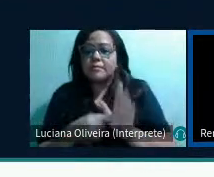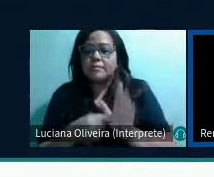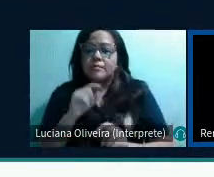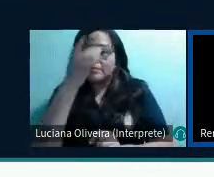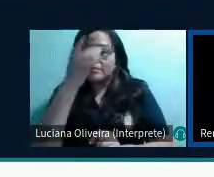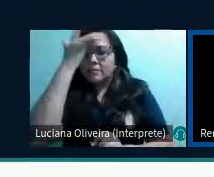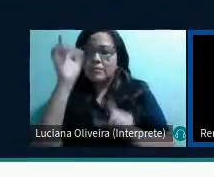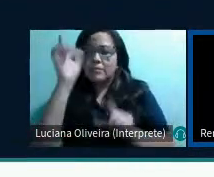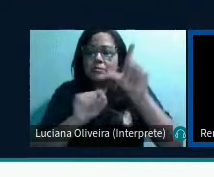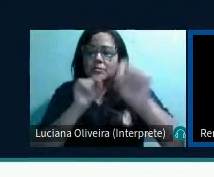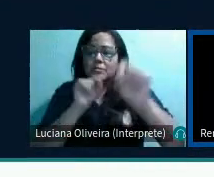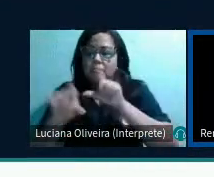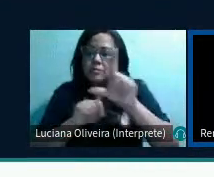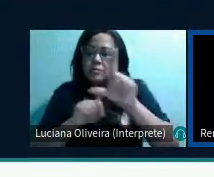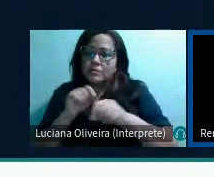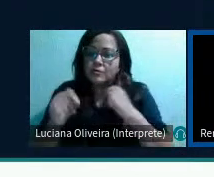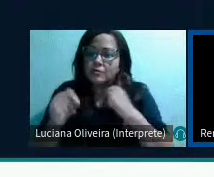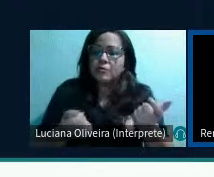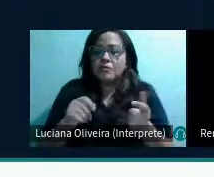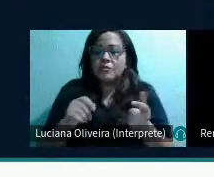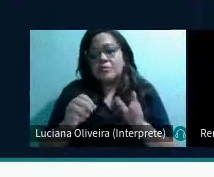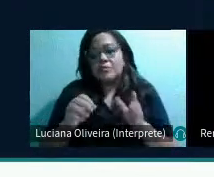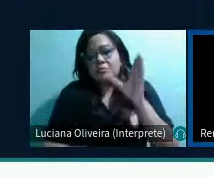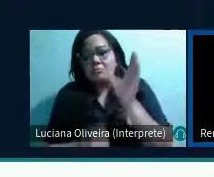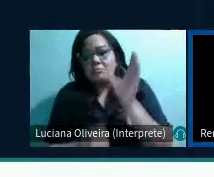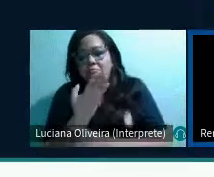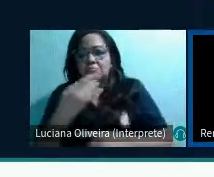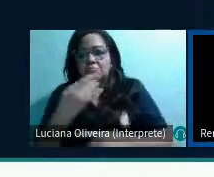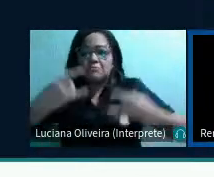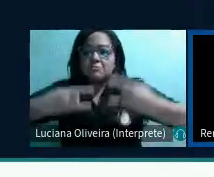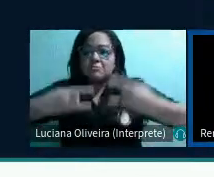você vai apresentar seu robô, pode também